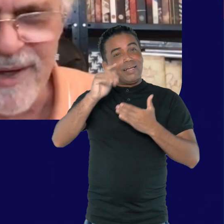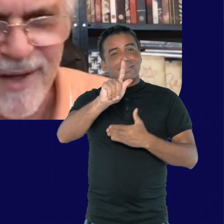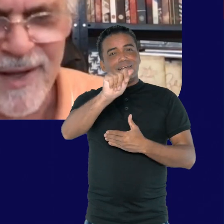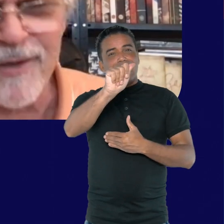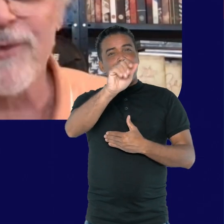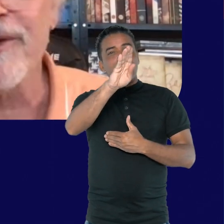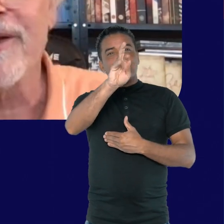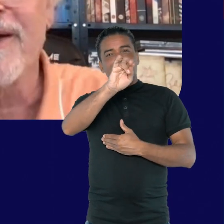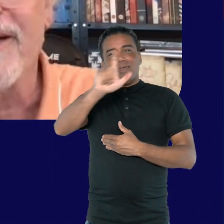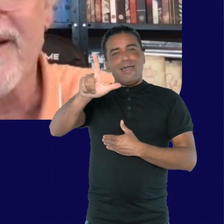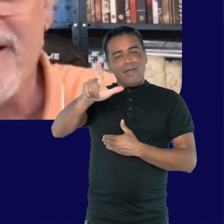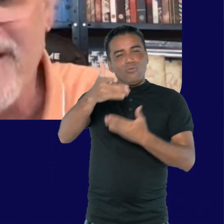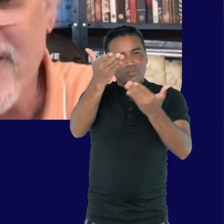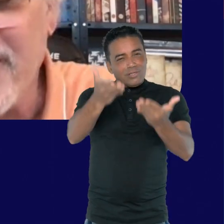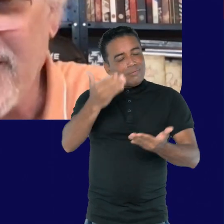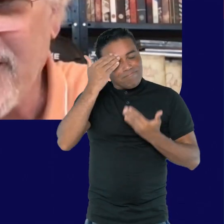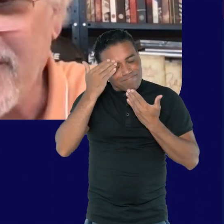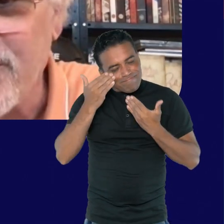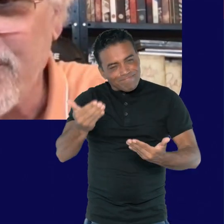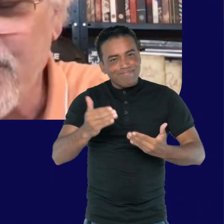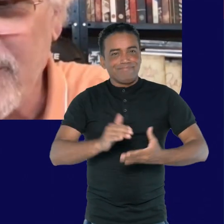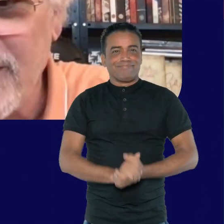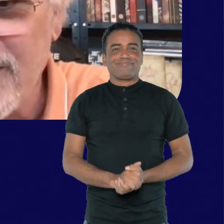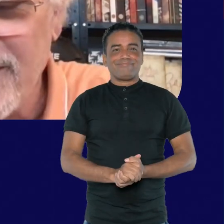muito obrigado.